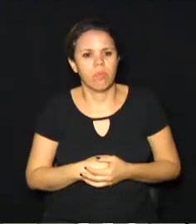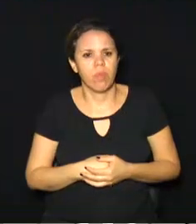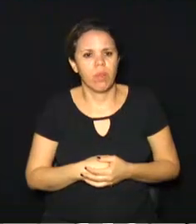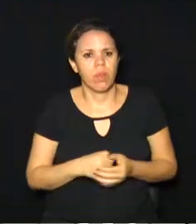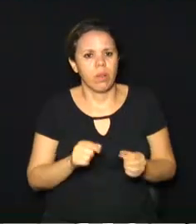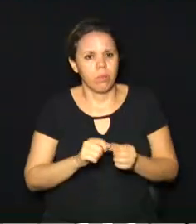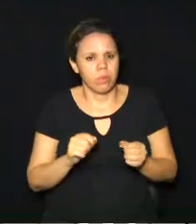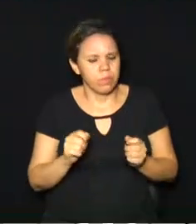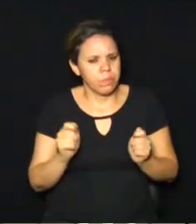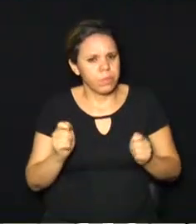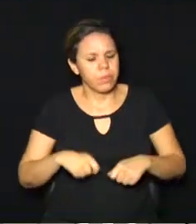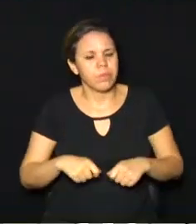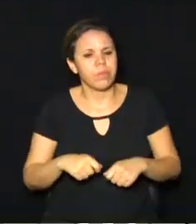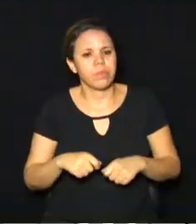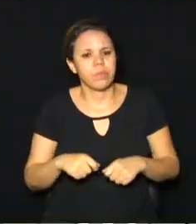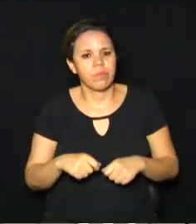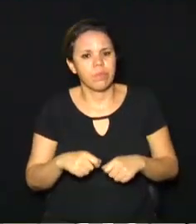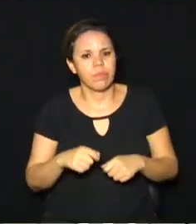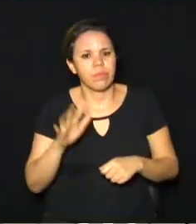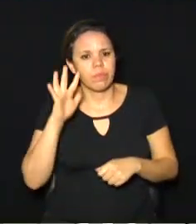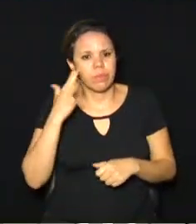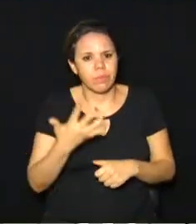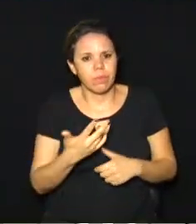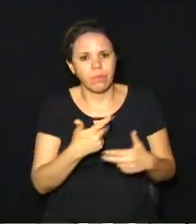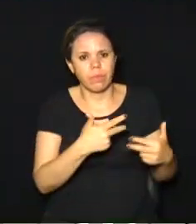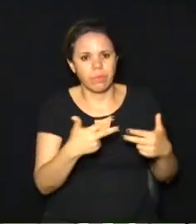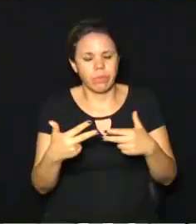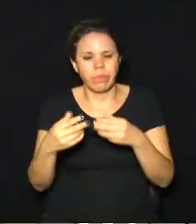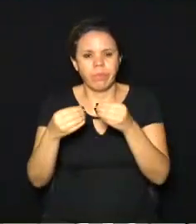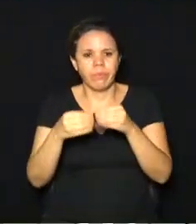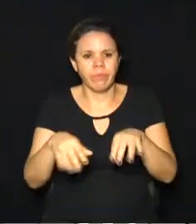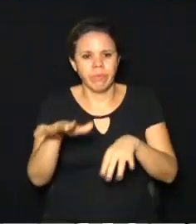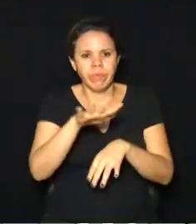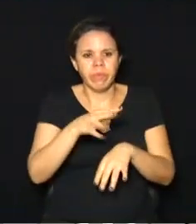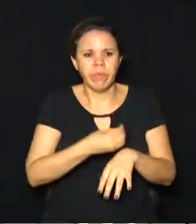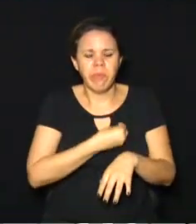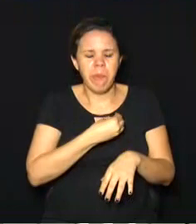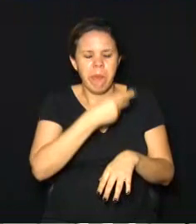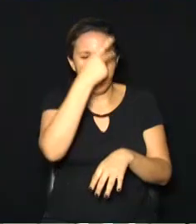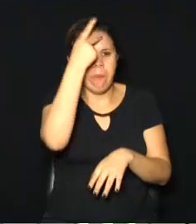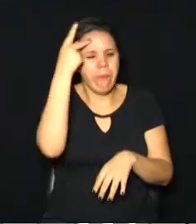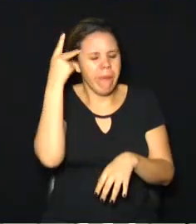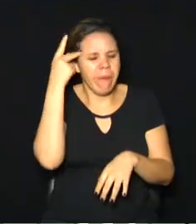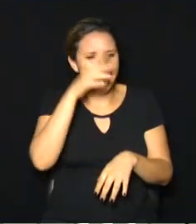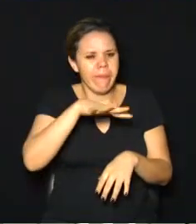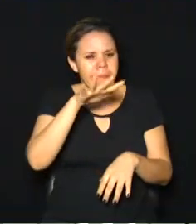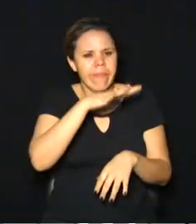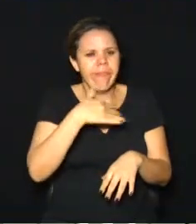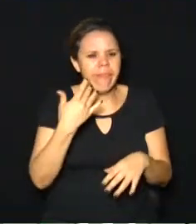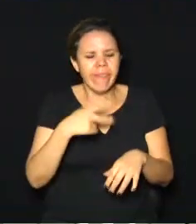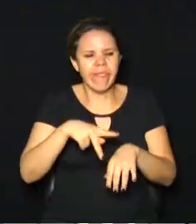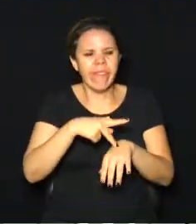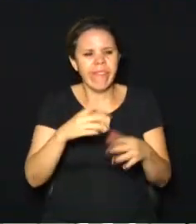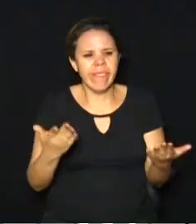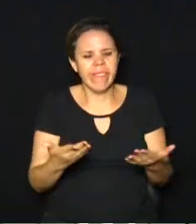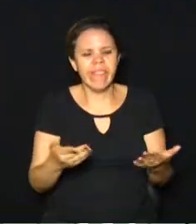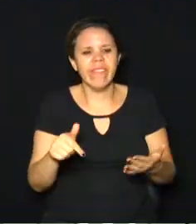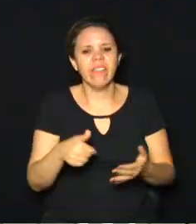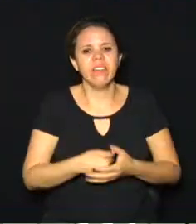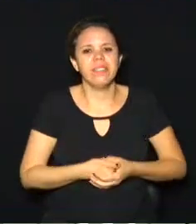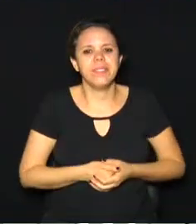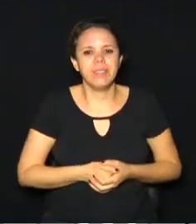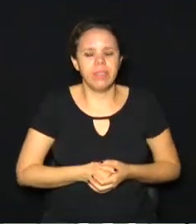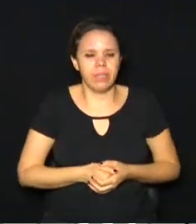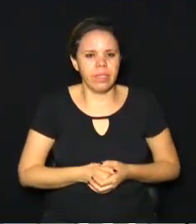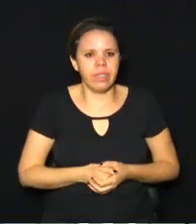para atenuar, né, os impactos negativos, as vidas perdidas que nós temos no nosso país até o presente momento, né,